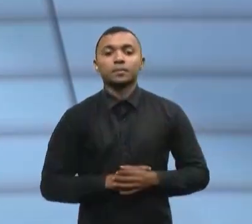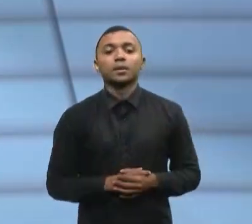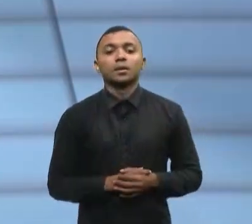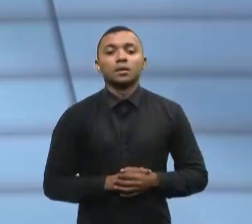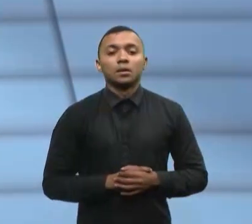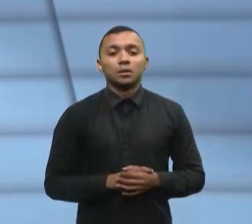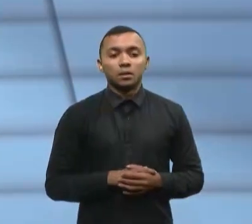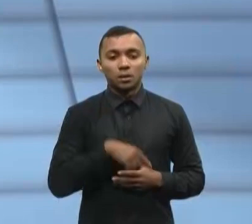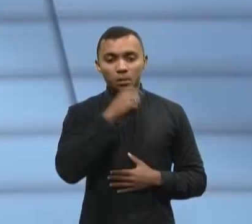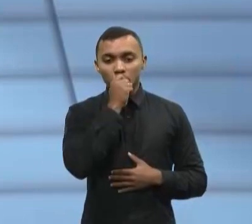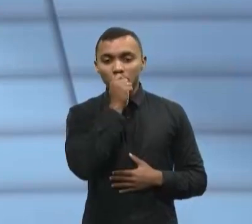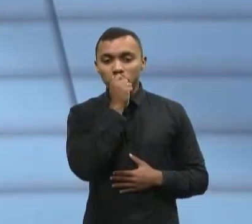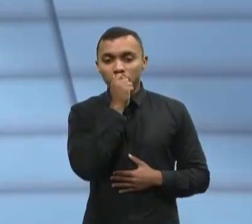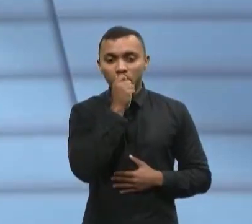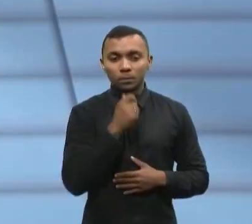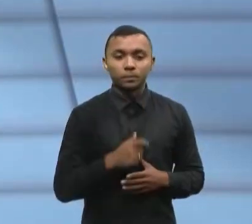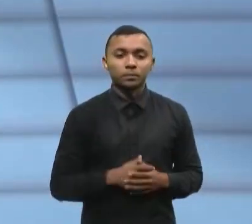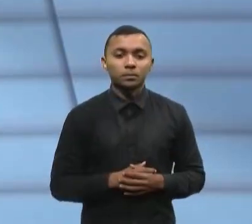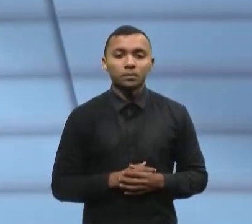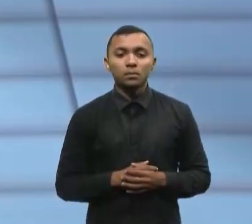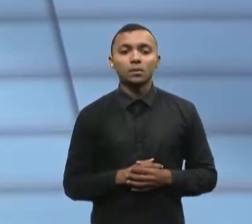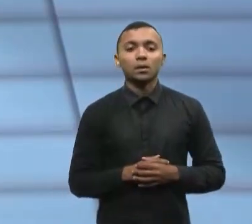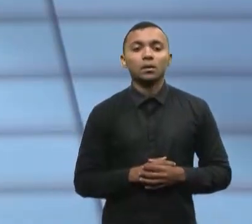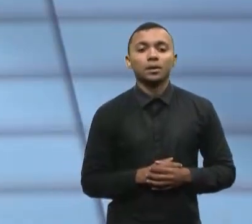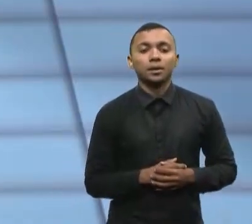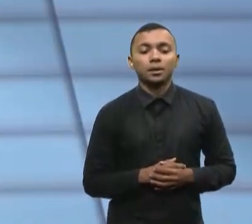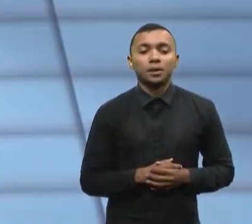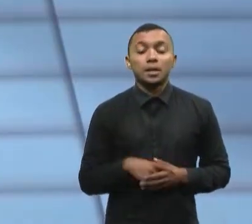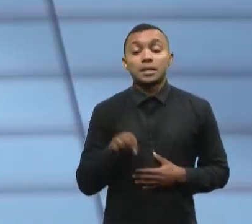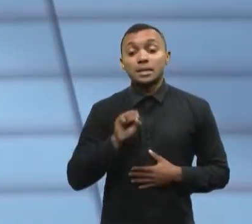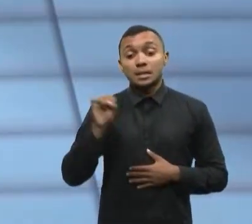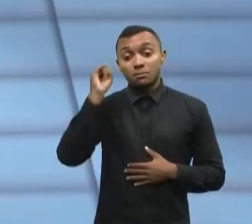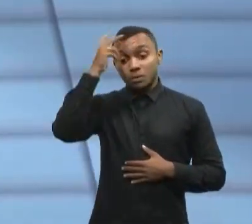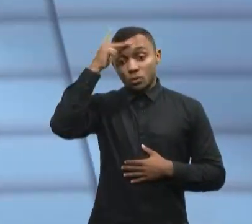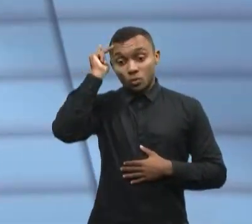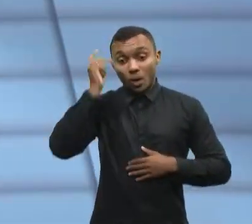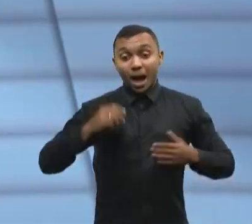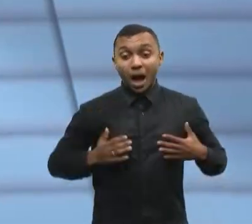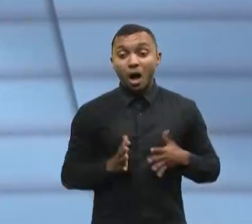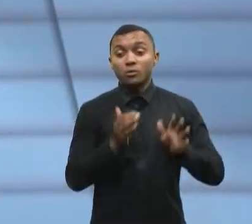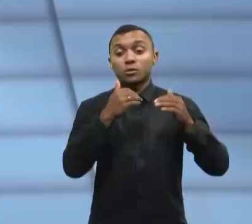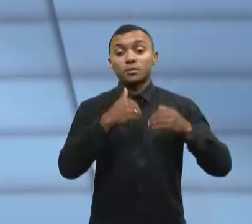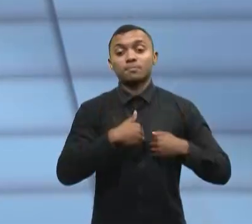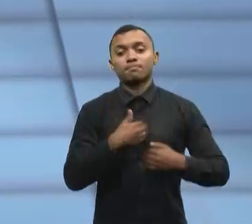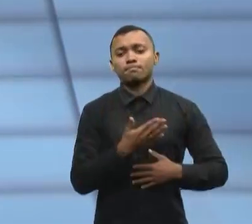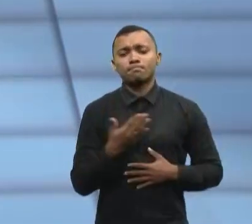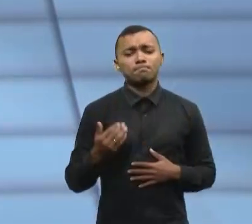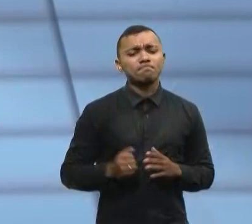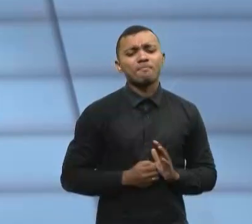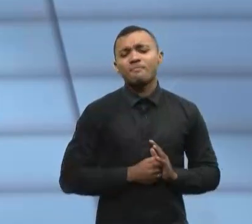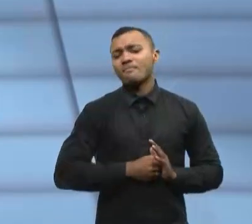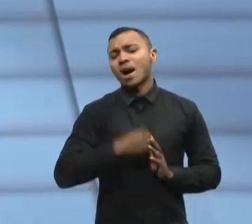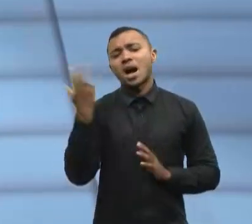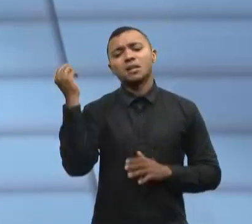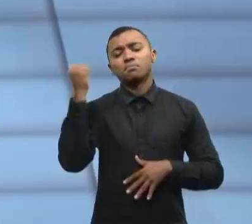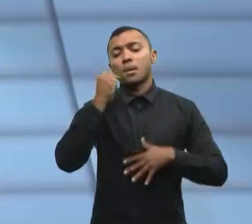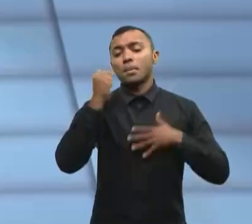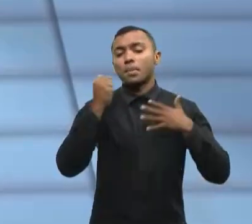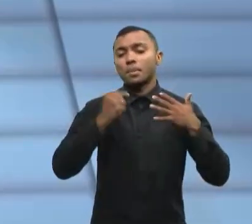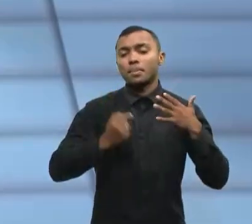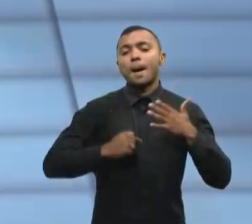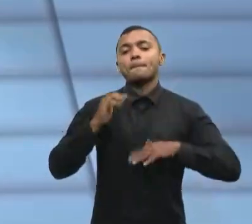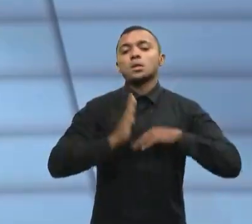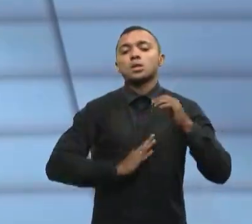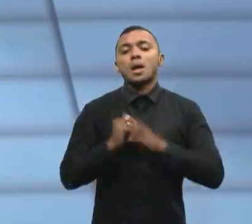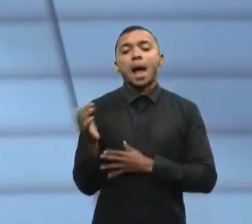Mas como todo mundo. Então, uma pessoa com autismo é uma pessoa que tem várias outras habilidades, várias habilidades dentro